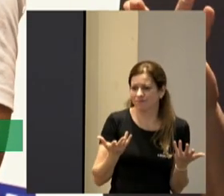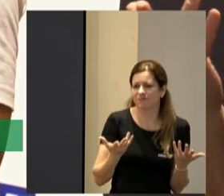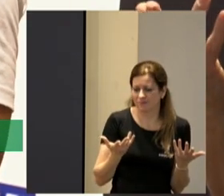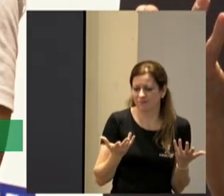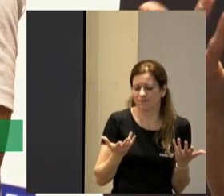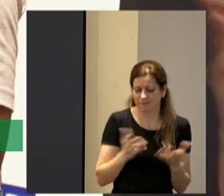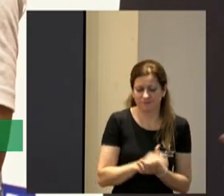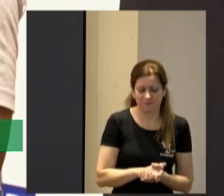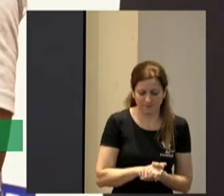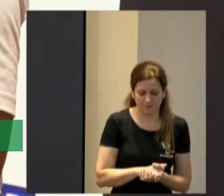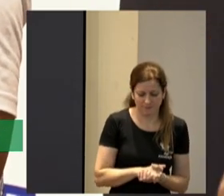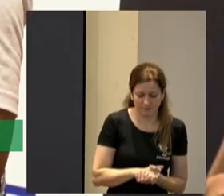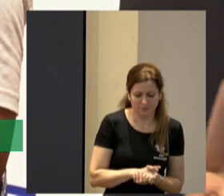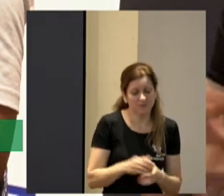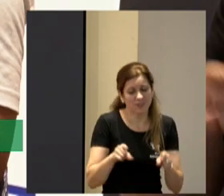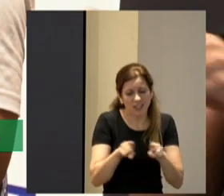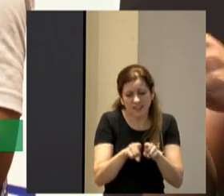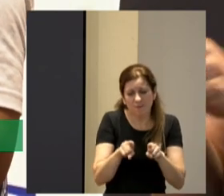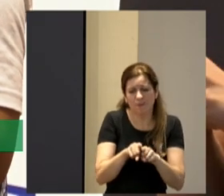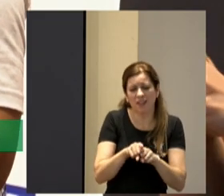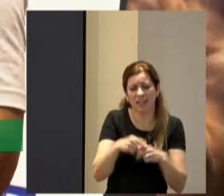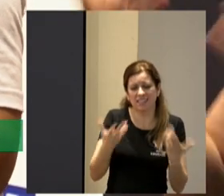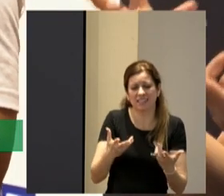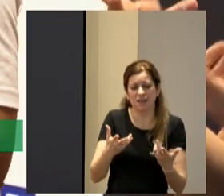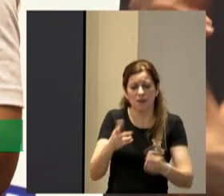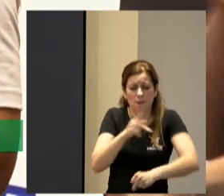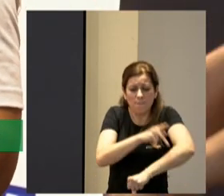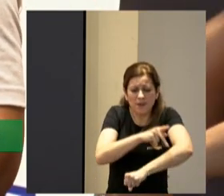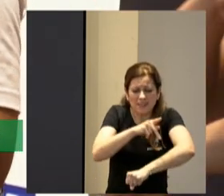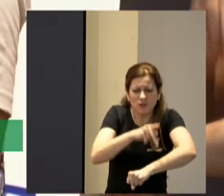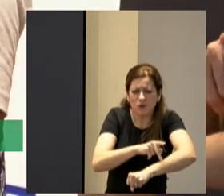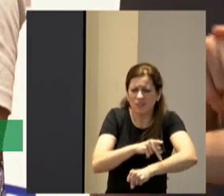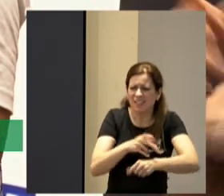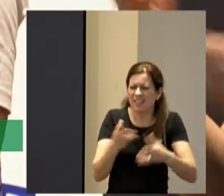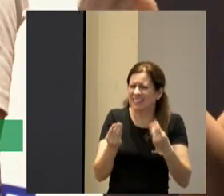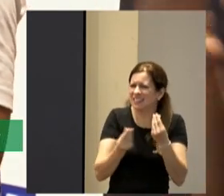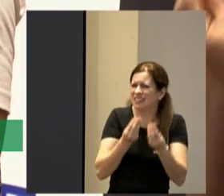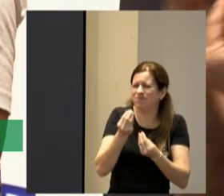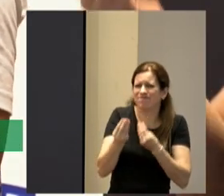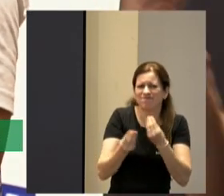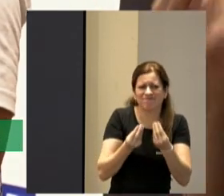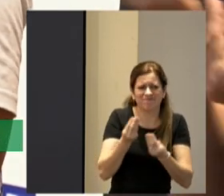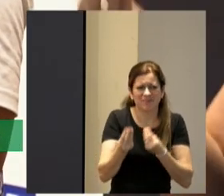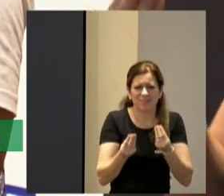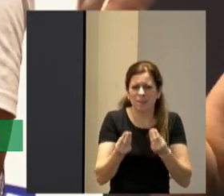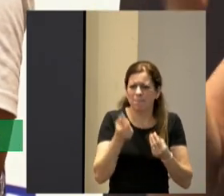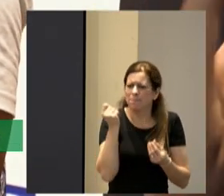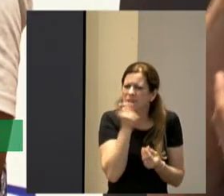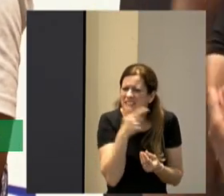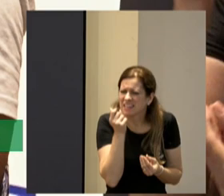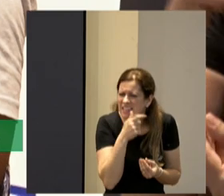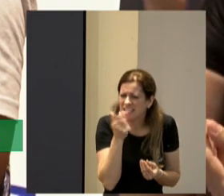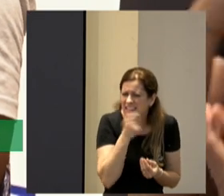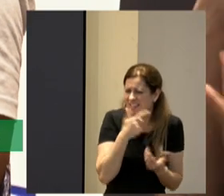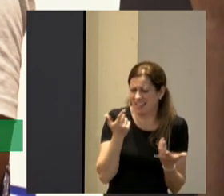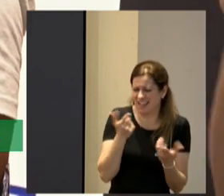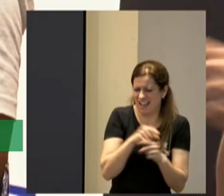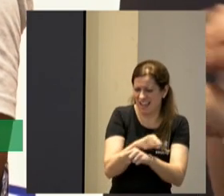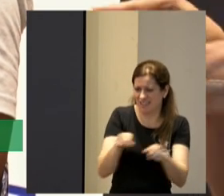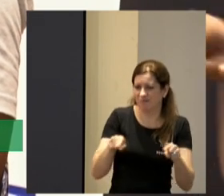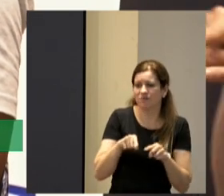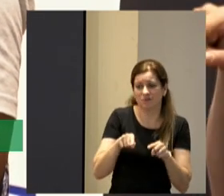abordagem pedagógica. Esse conjunto de piadinhas está num campo chamado racismo